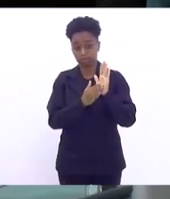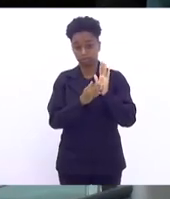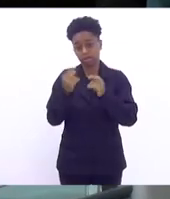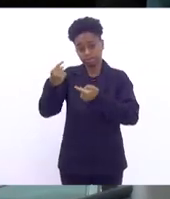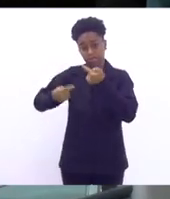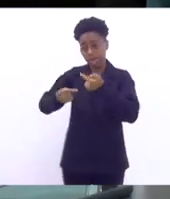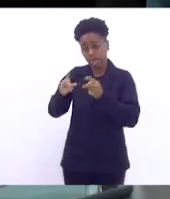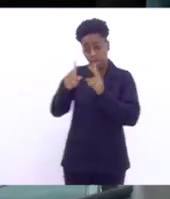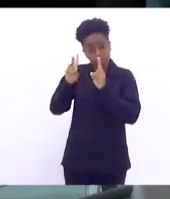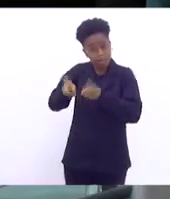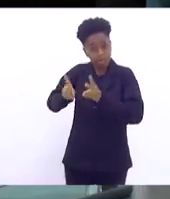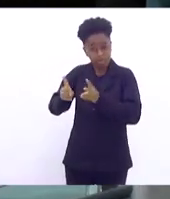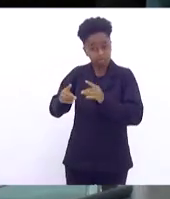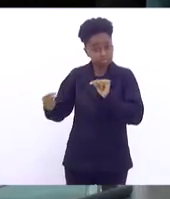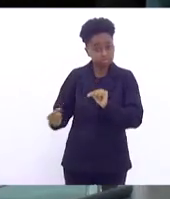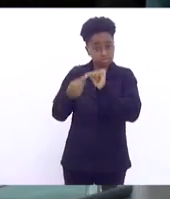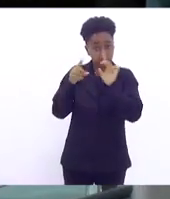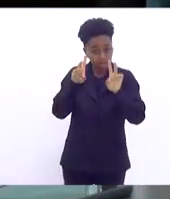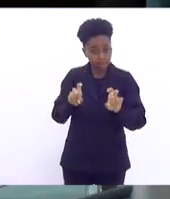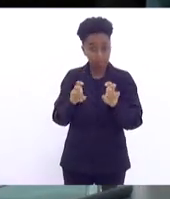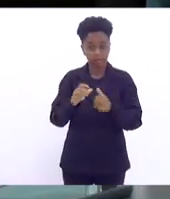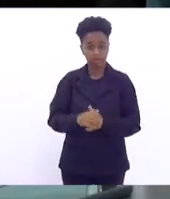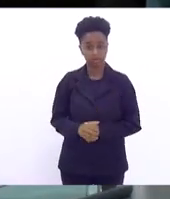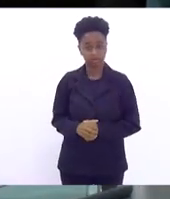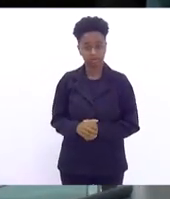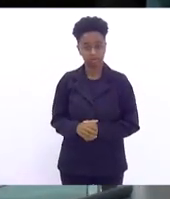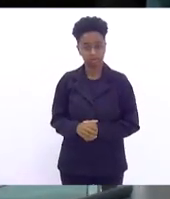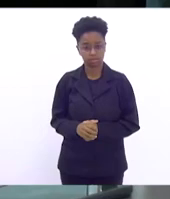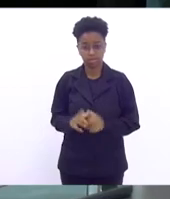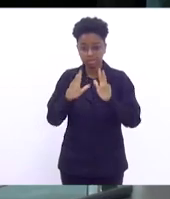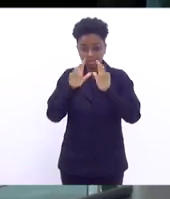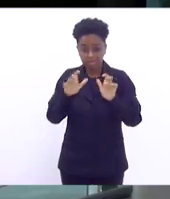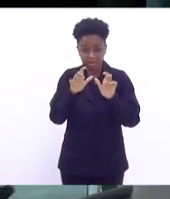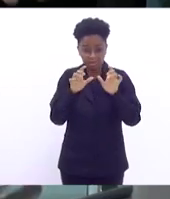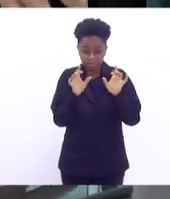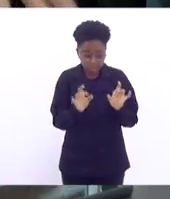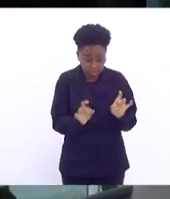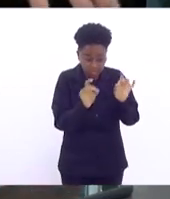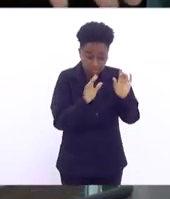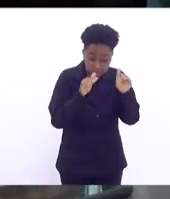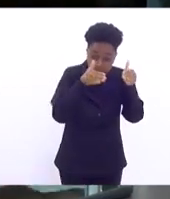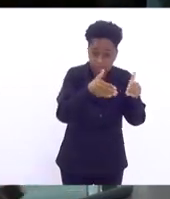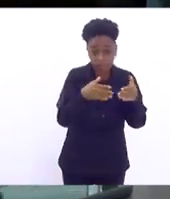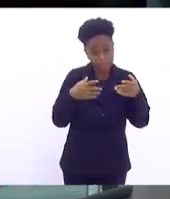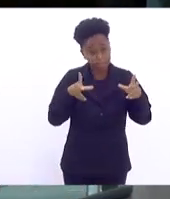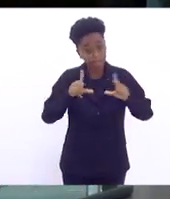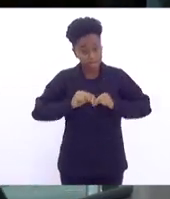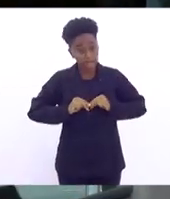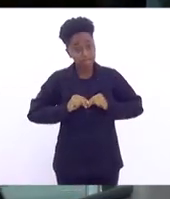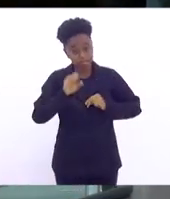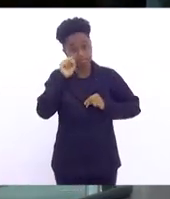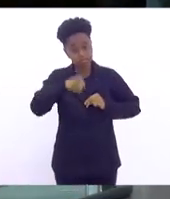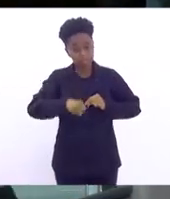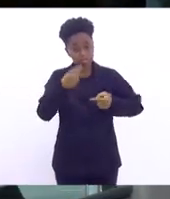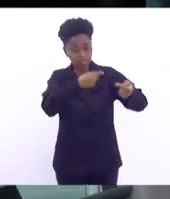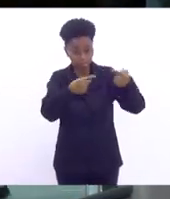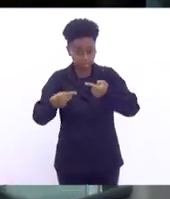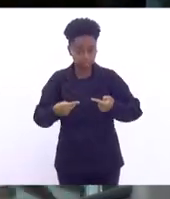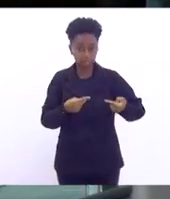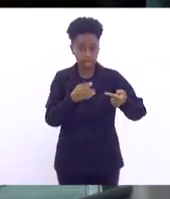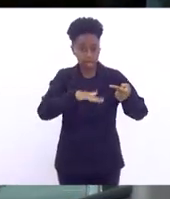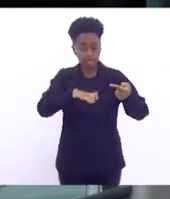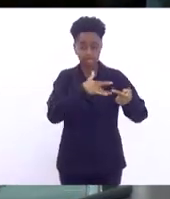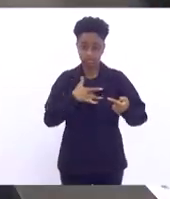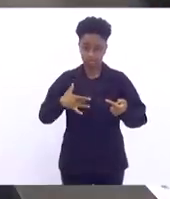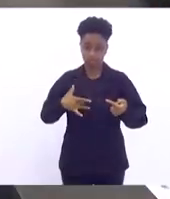exatamente nesse espírito é um tema mas um tema específico dentro de um mar de problema da saúde